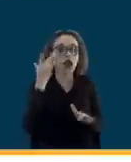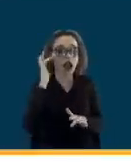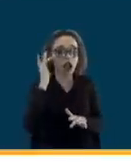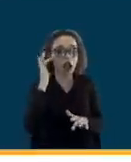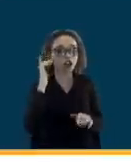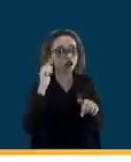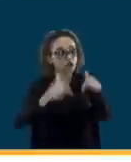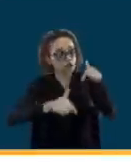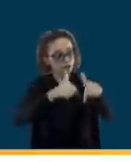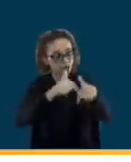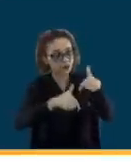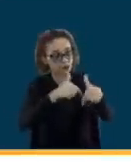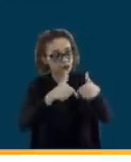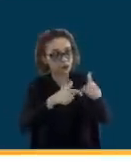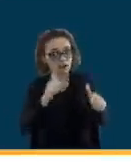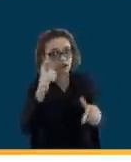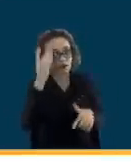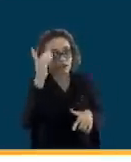uma...